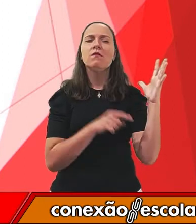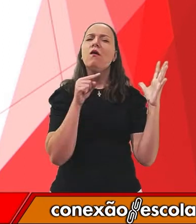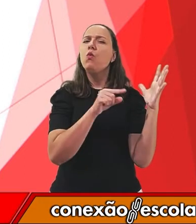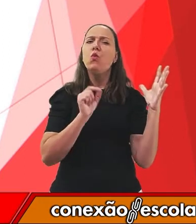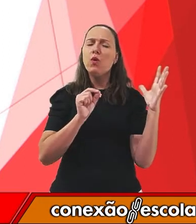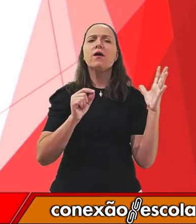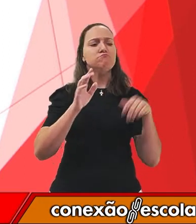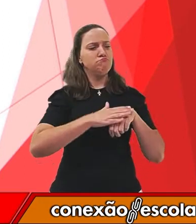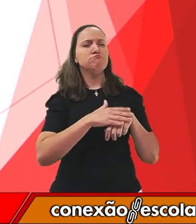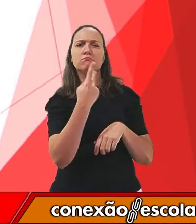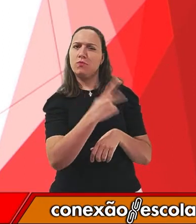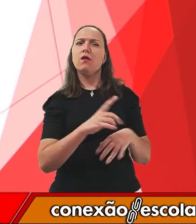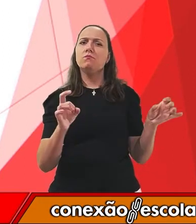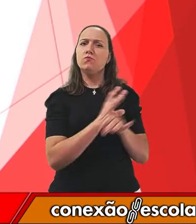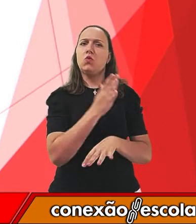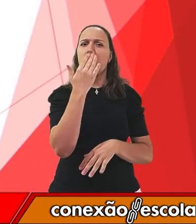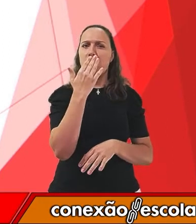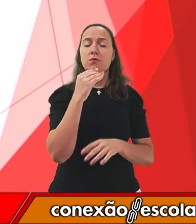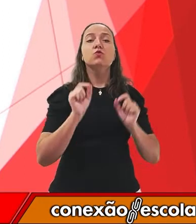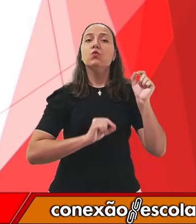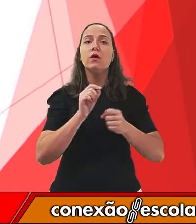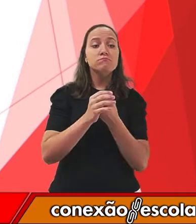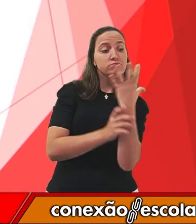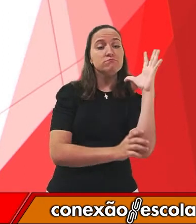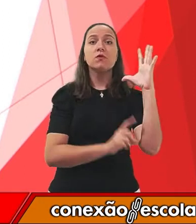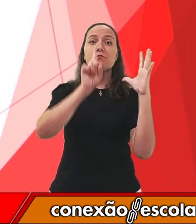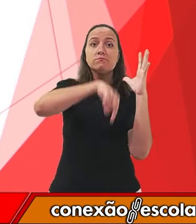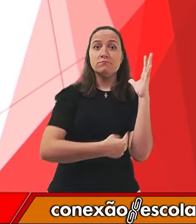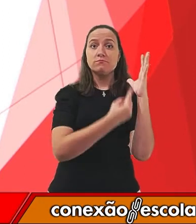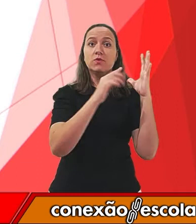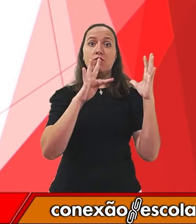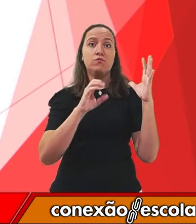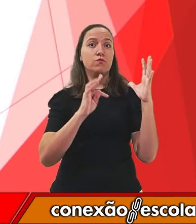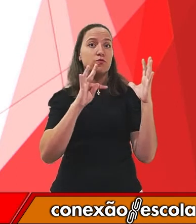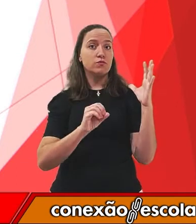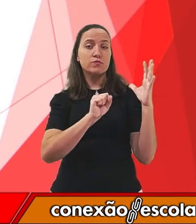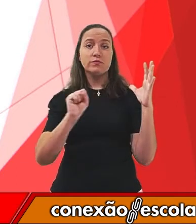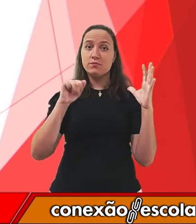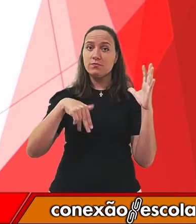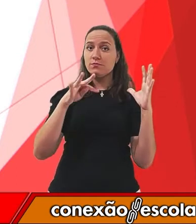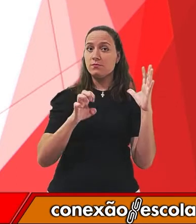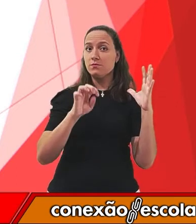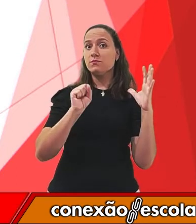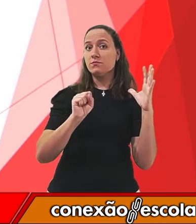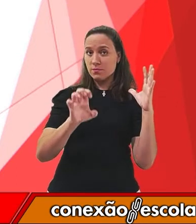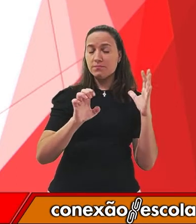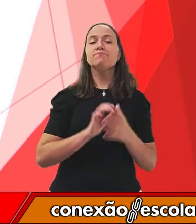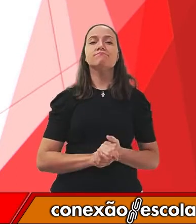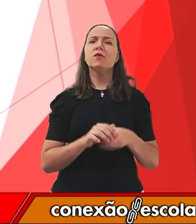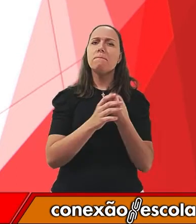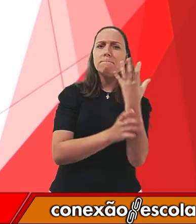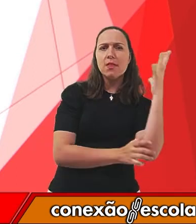vivos que produzem o seu próprio alimento através de um processo chamado fotossíntese. As plantas, assim como